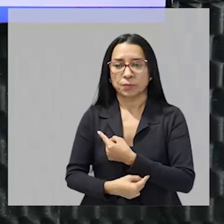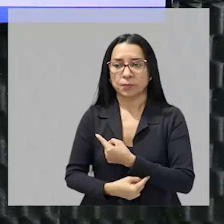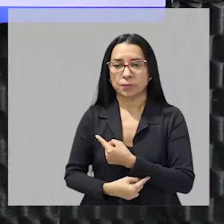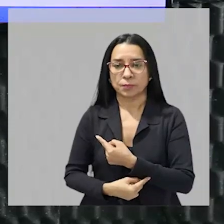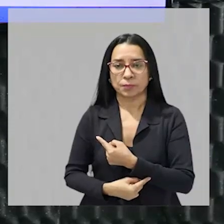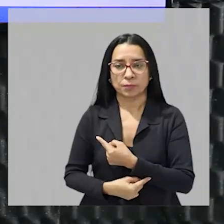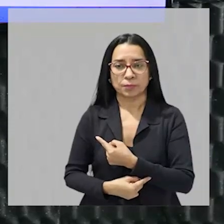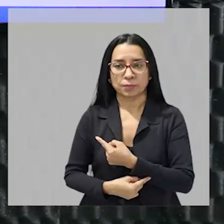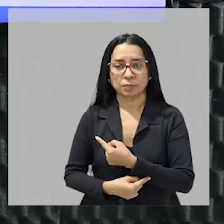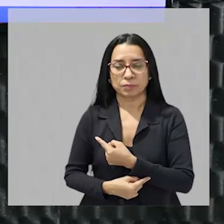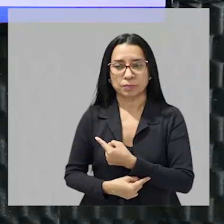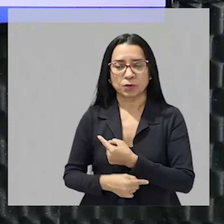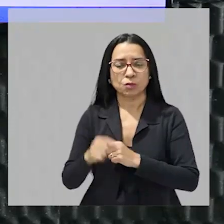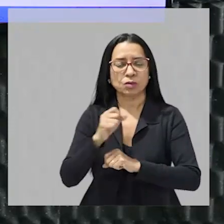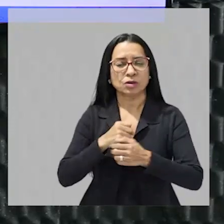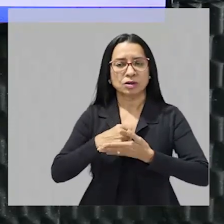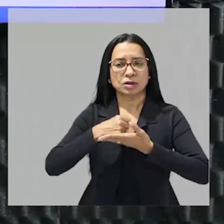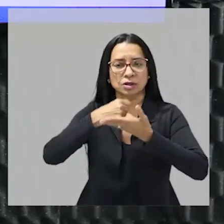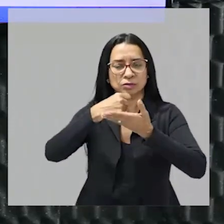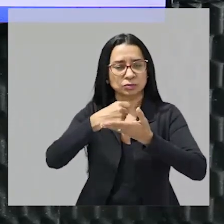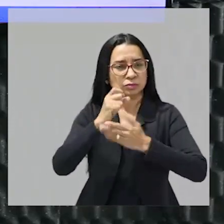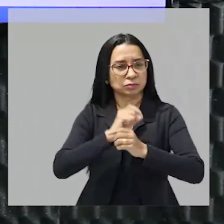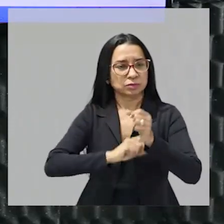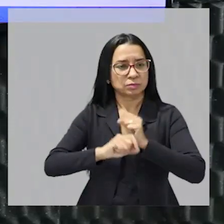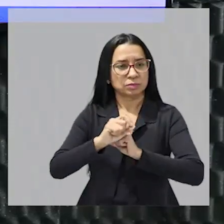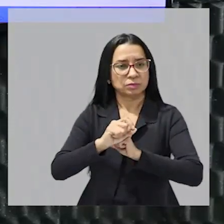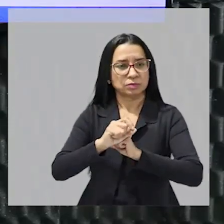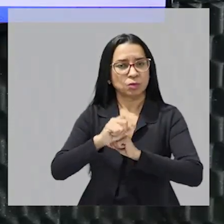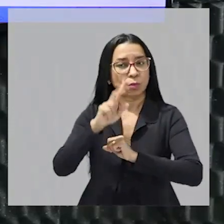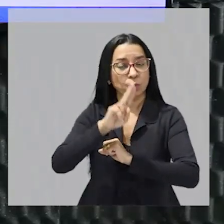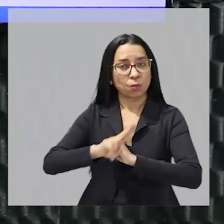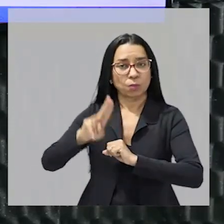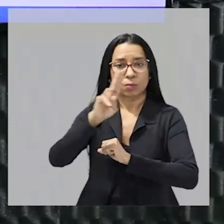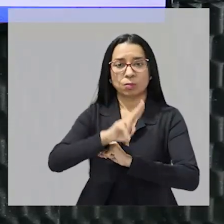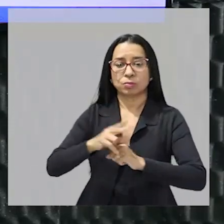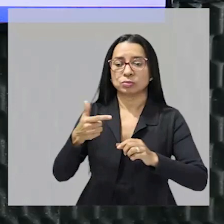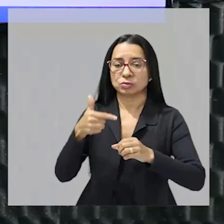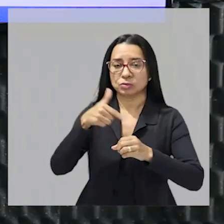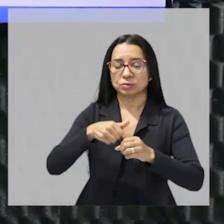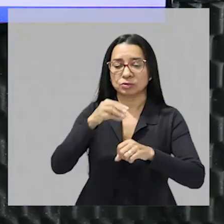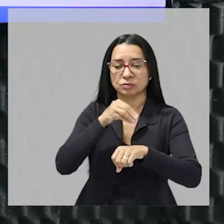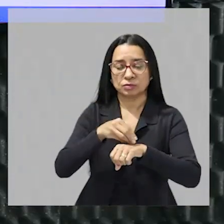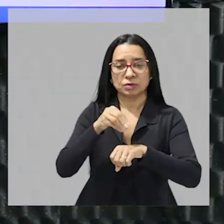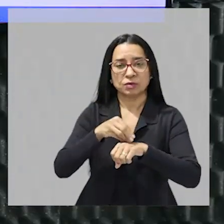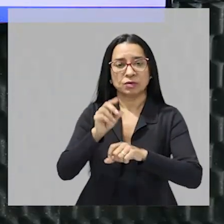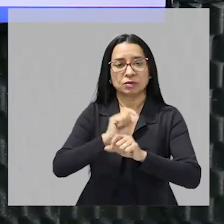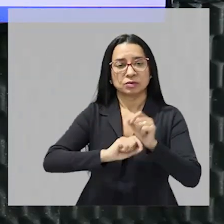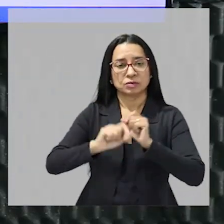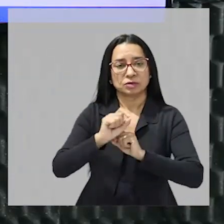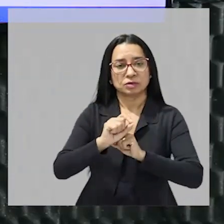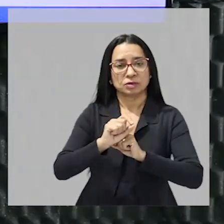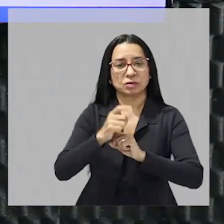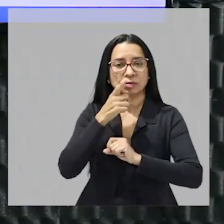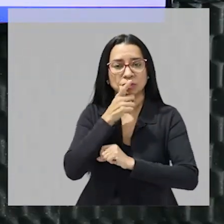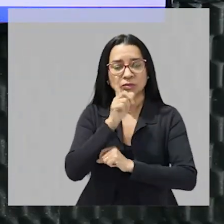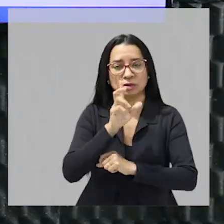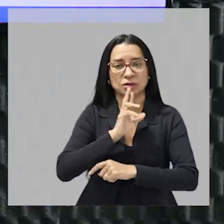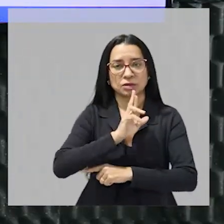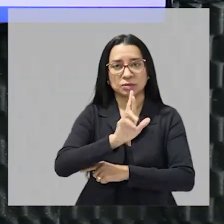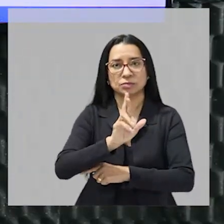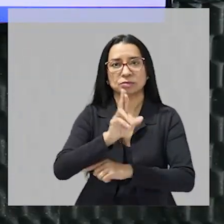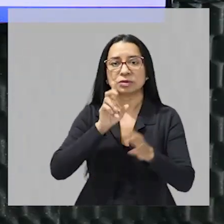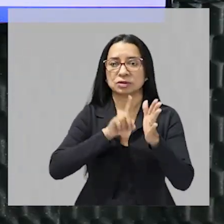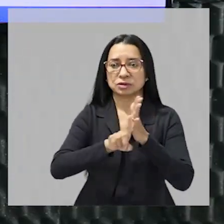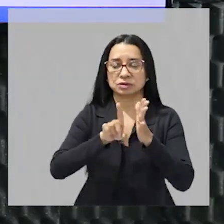fóssil, ele é base, o que ele contribui para aumentar? O que o combustível, o uso de combustível fóssil aumenta o quê? Só aqui eu já conseguia responder essa questão sem